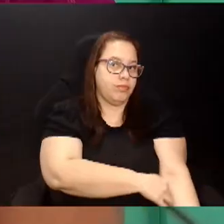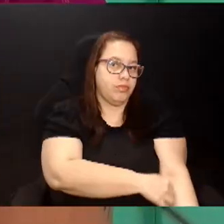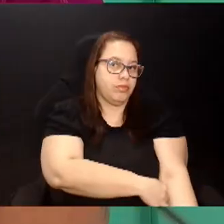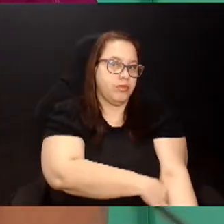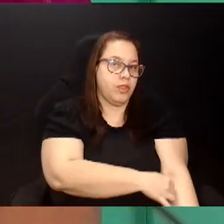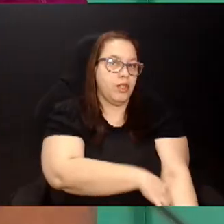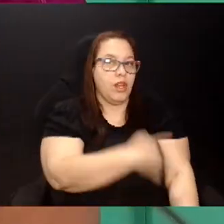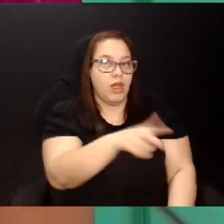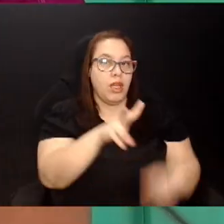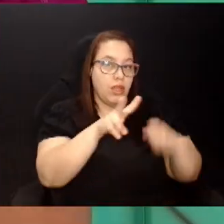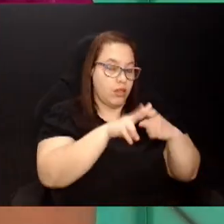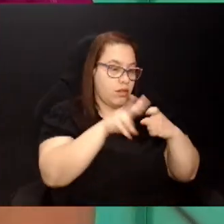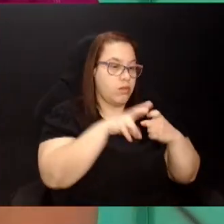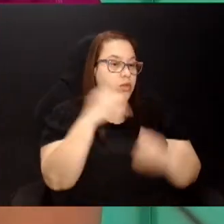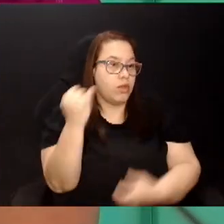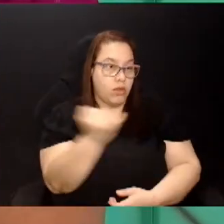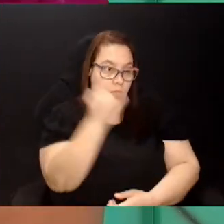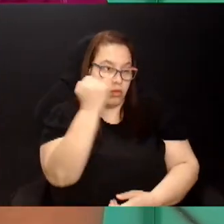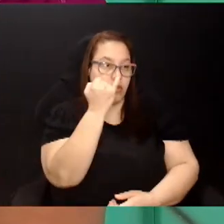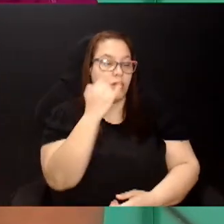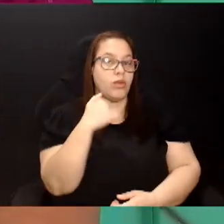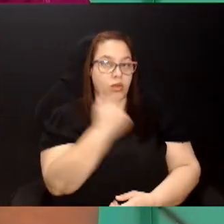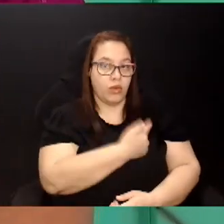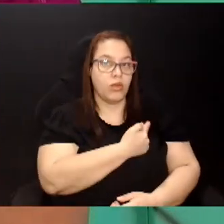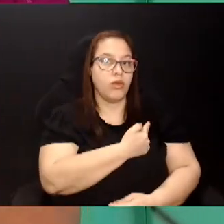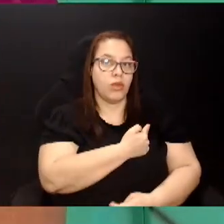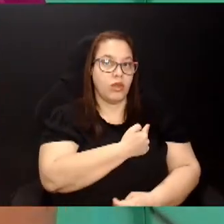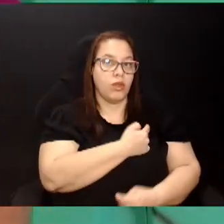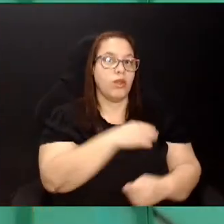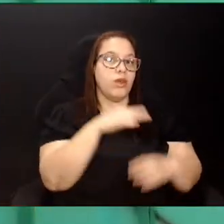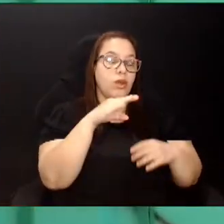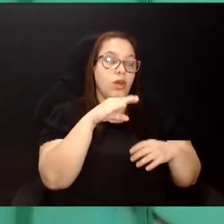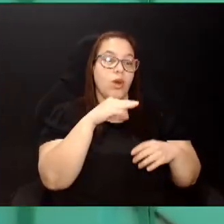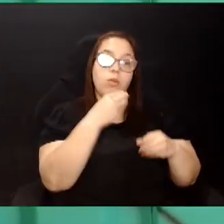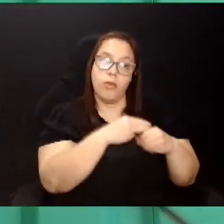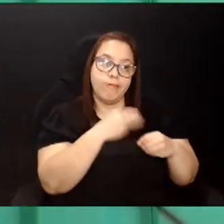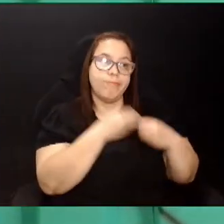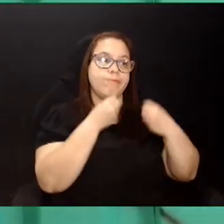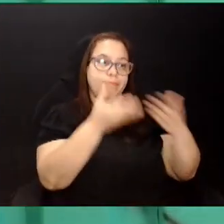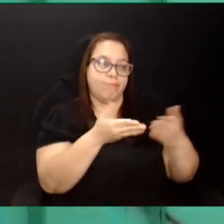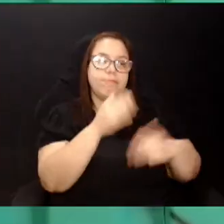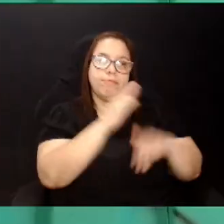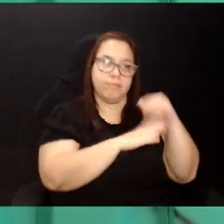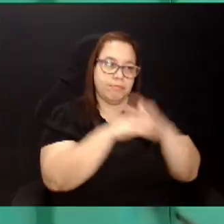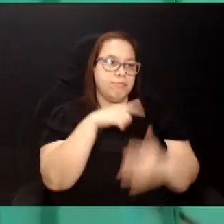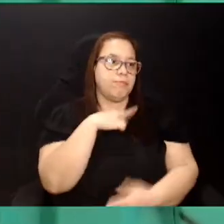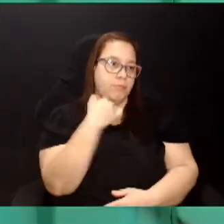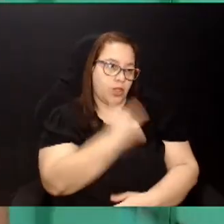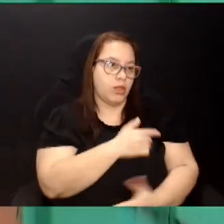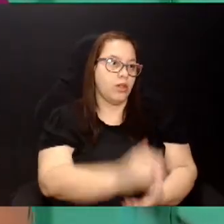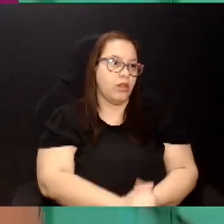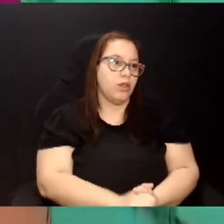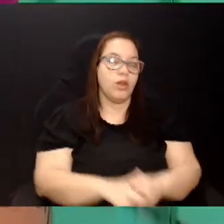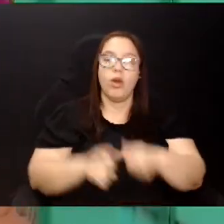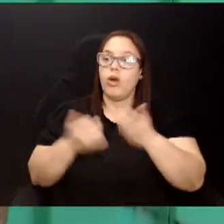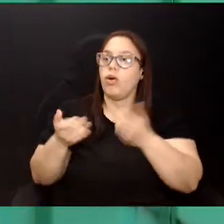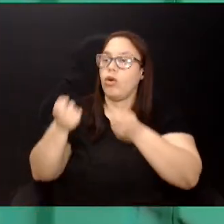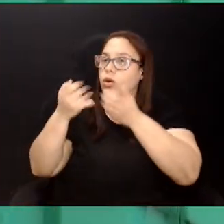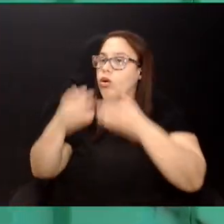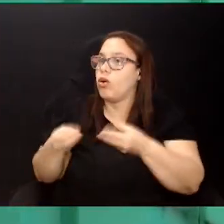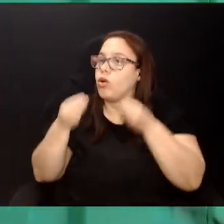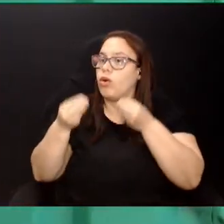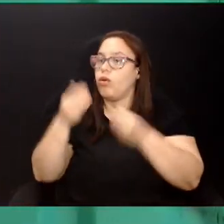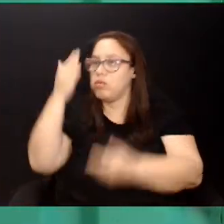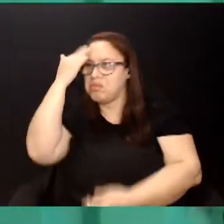E é muito importante que o nosso município, né, entregue esse tipo de serviço pra gente. E conta um pouco pra gente, como que você ficou sabendo